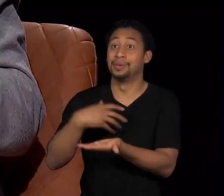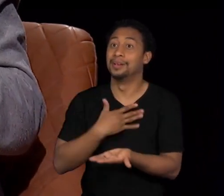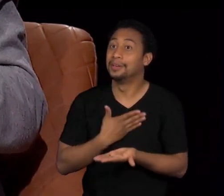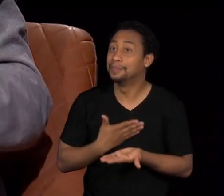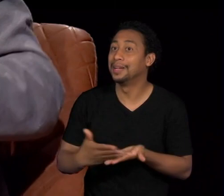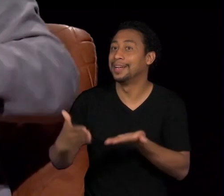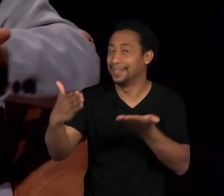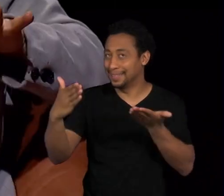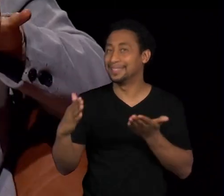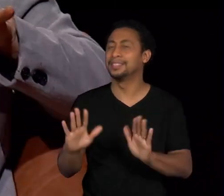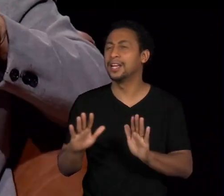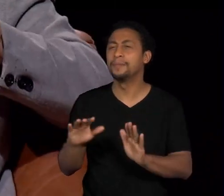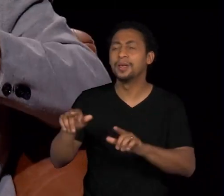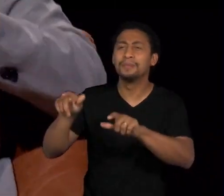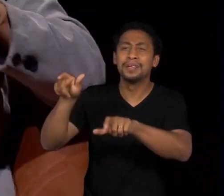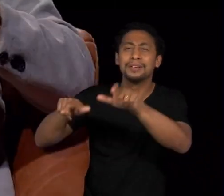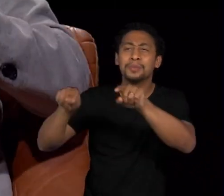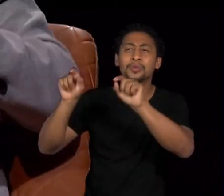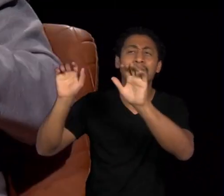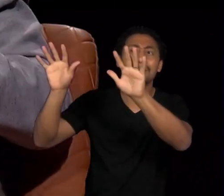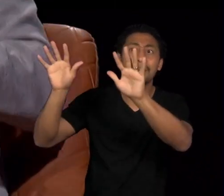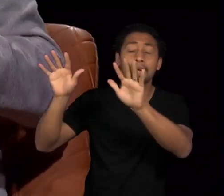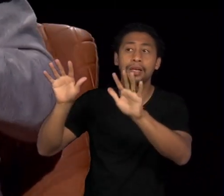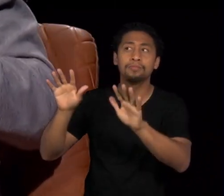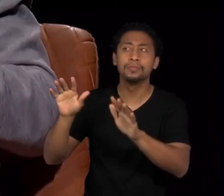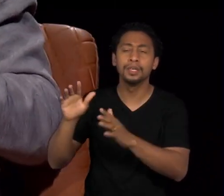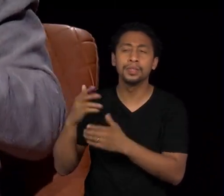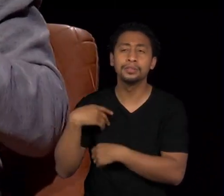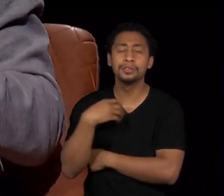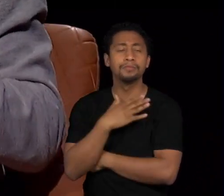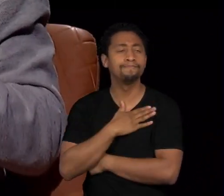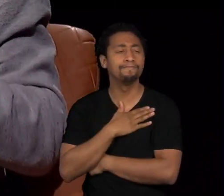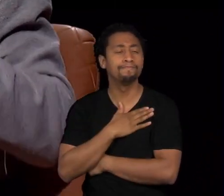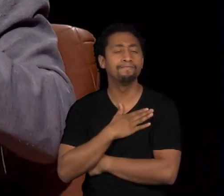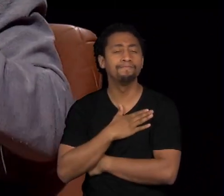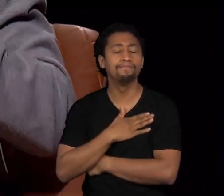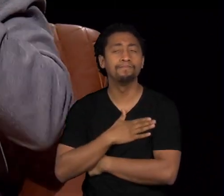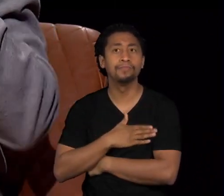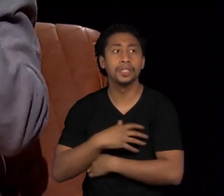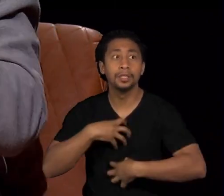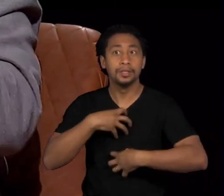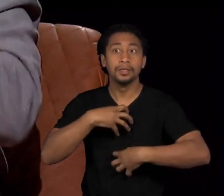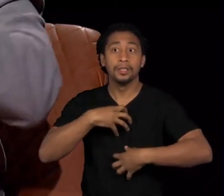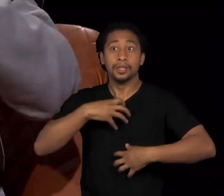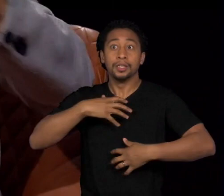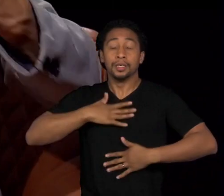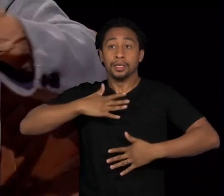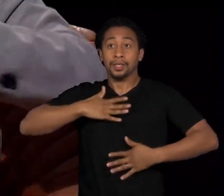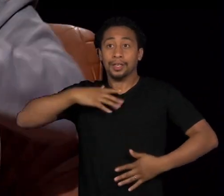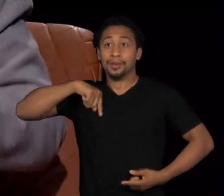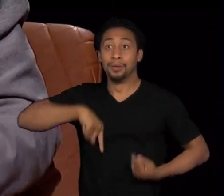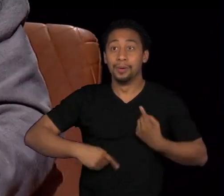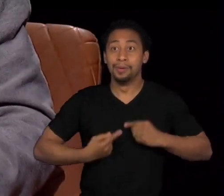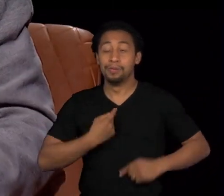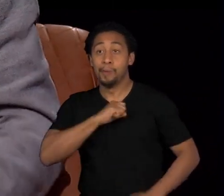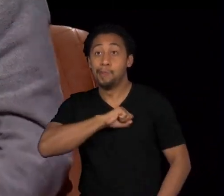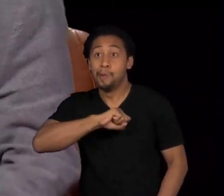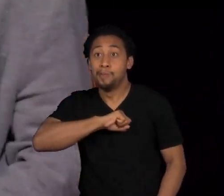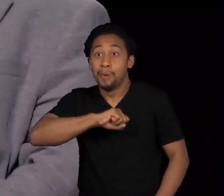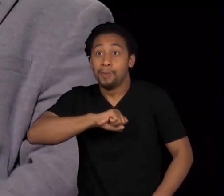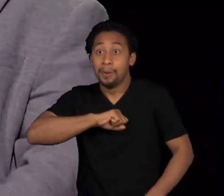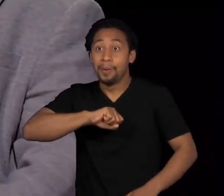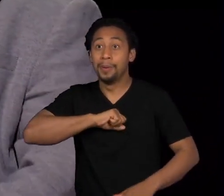pouco bem quase adormecido e depende daquela música A ativa né o sangue começa a correr por outras instâncias